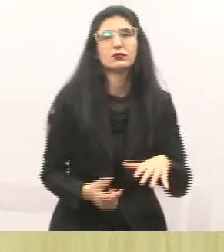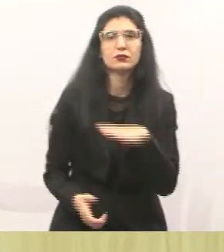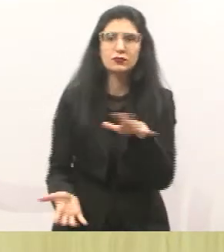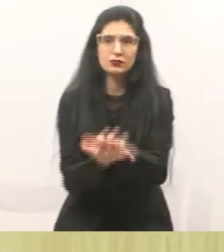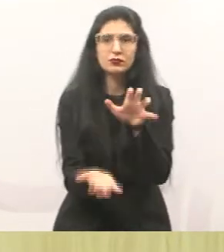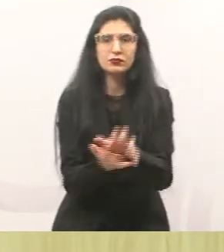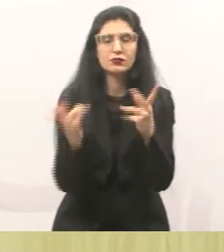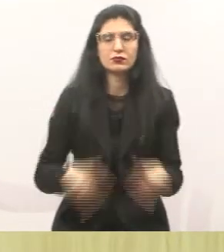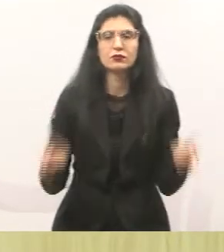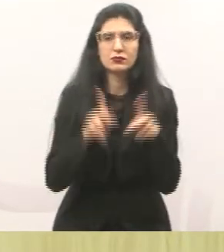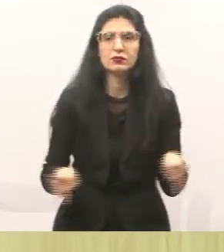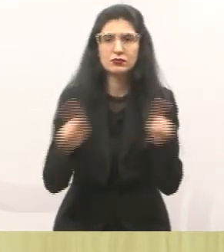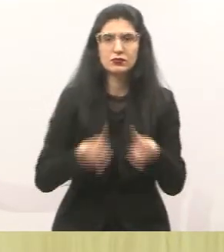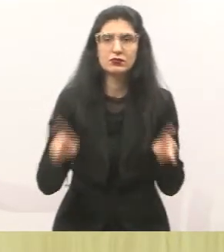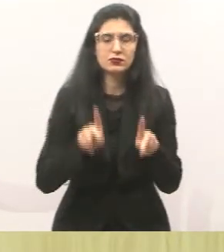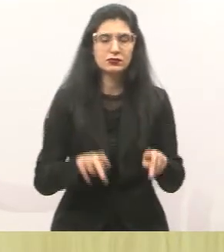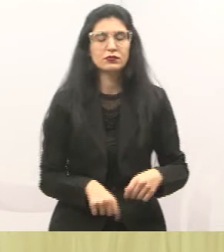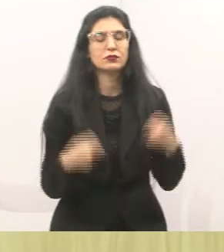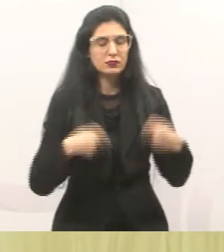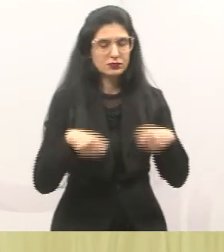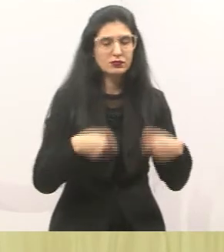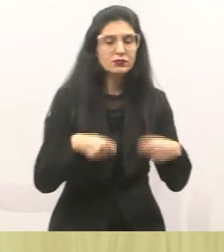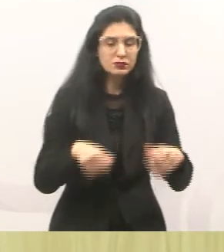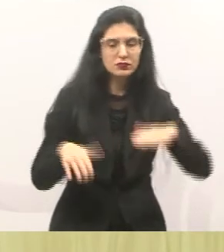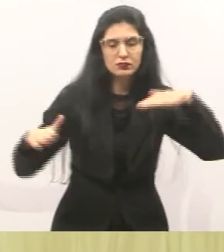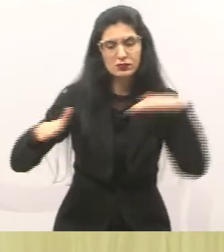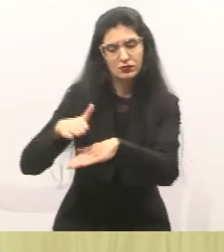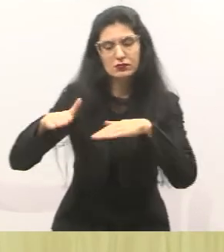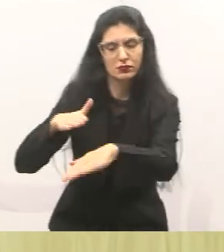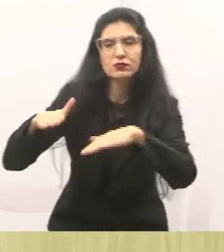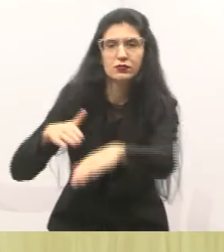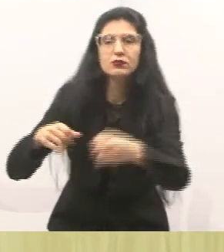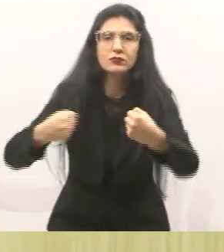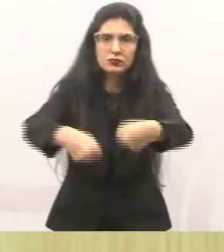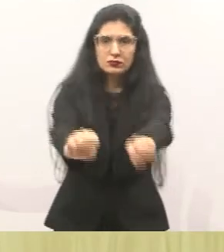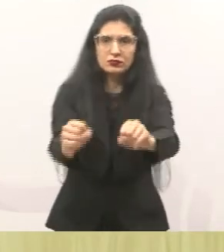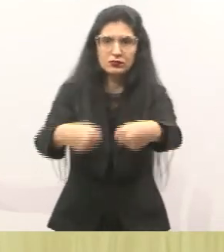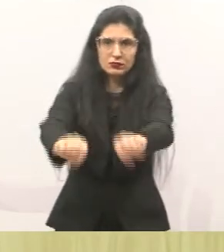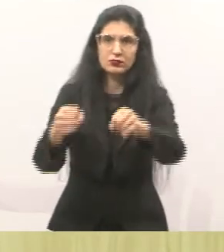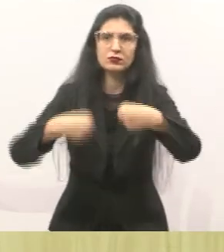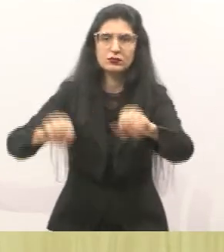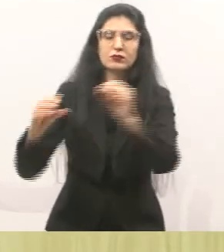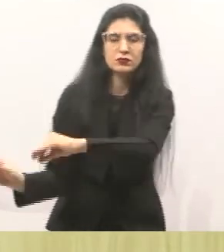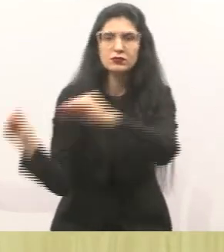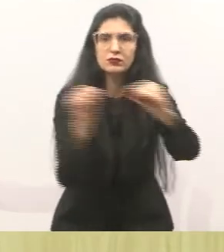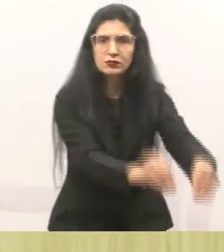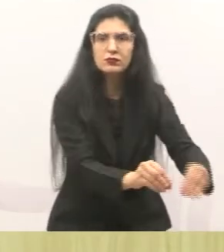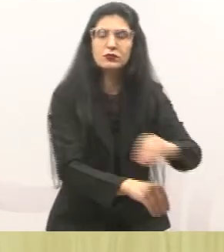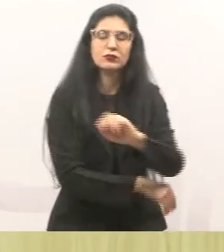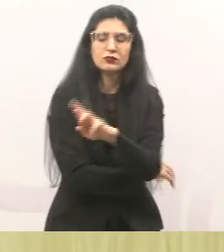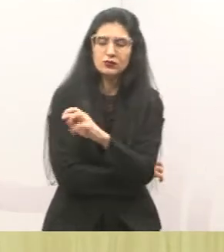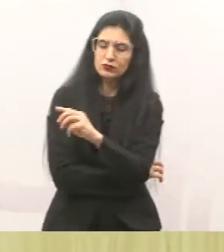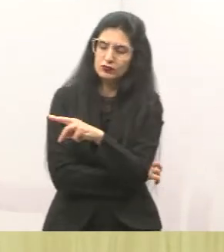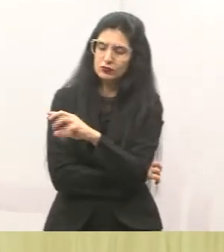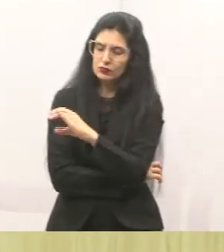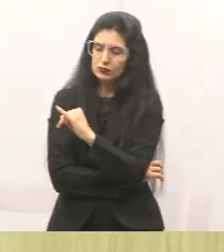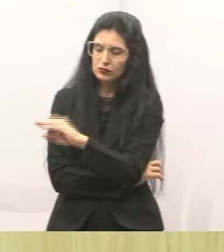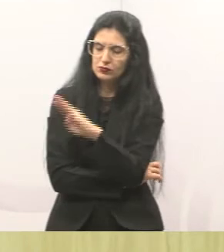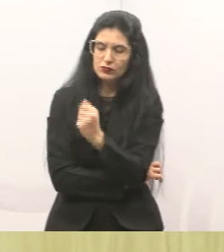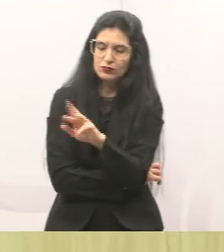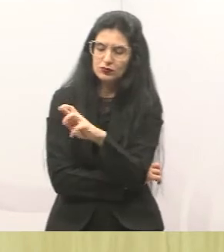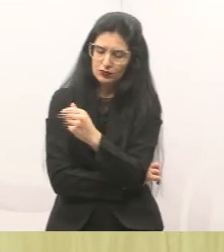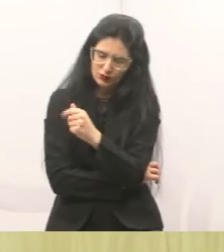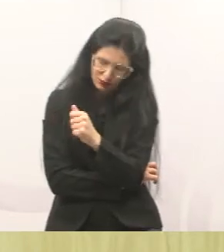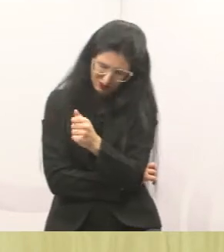Jacareí Shopping, solicitando a alteração do local de estacionamento dos motoboys da rua Rui Barbosa para a rua Olímpio Catão. A